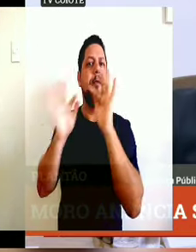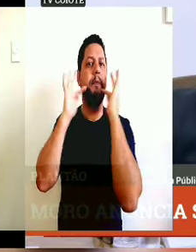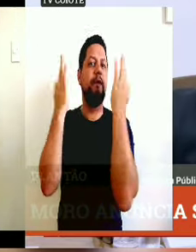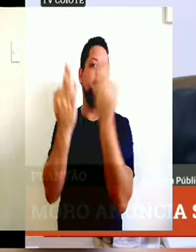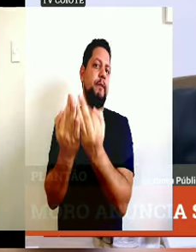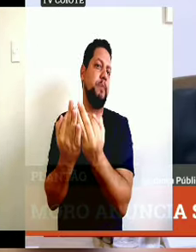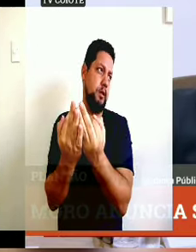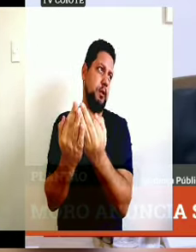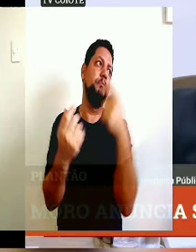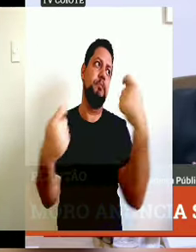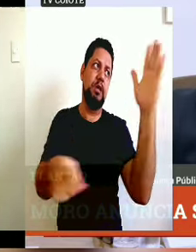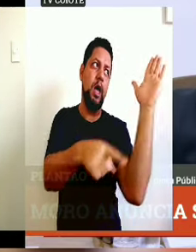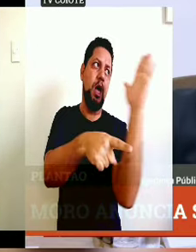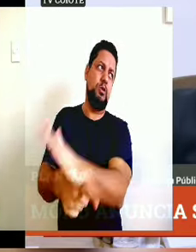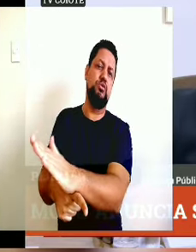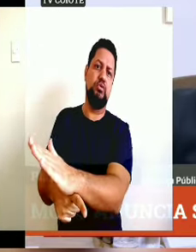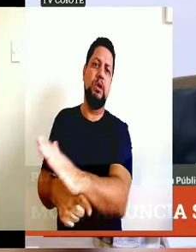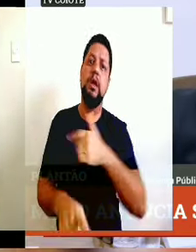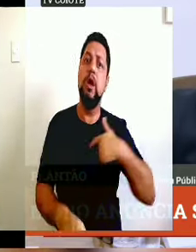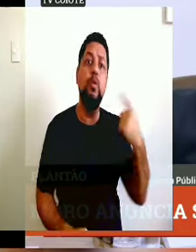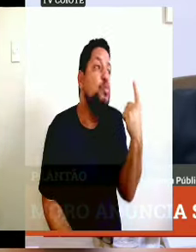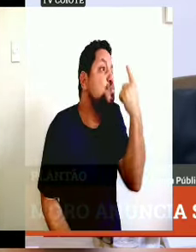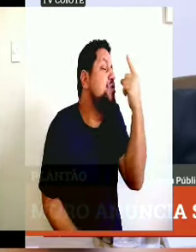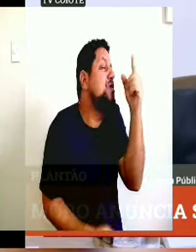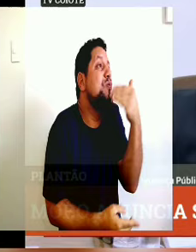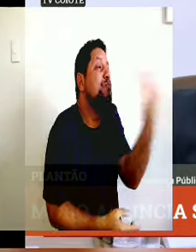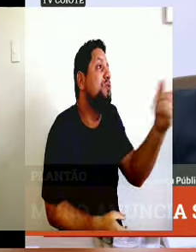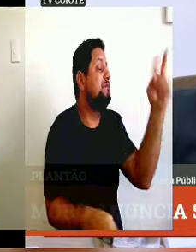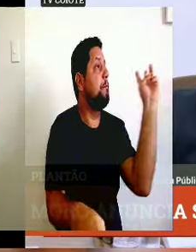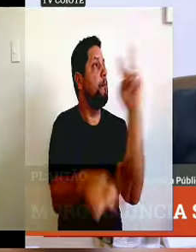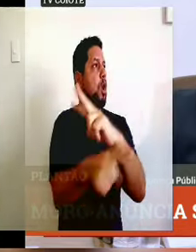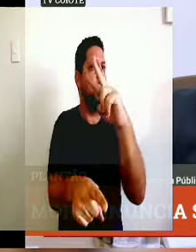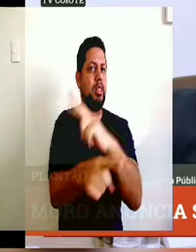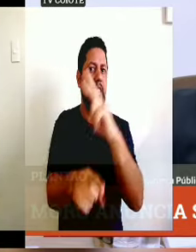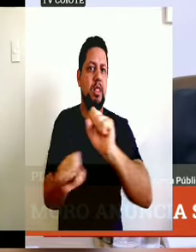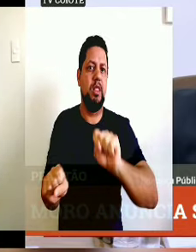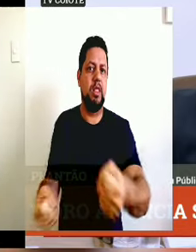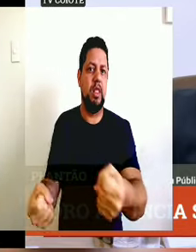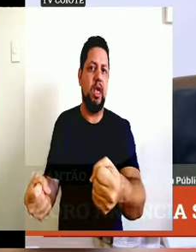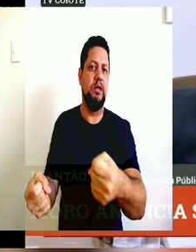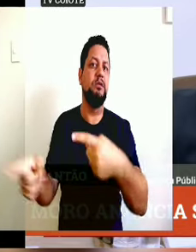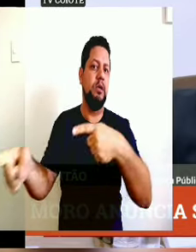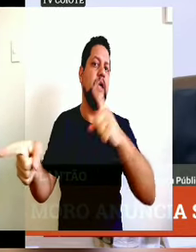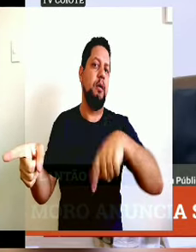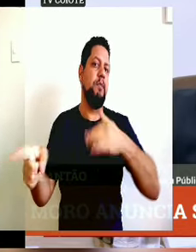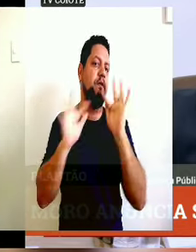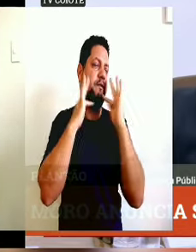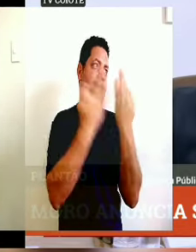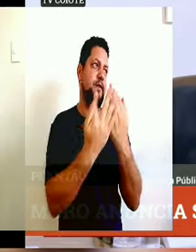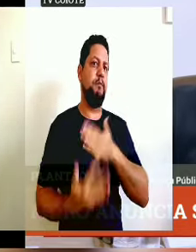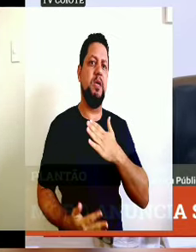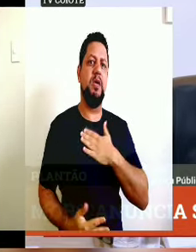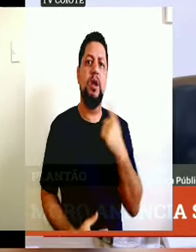pensão. Foi a única condição que eu coloquei para assumir essa posição